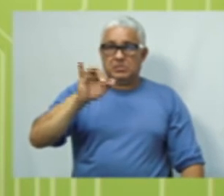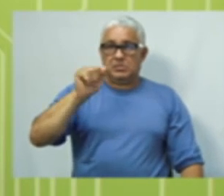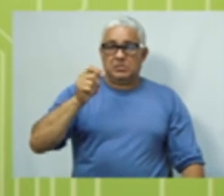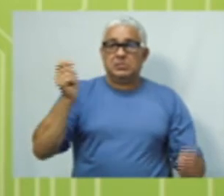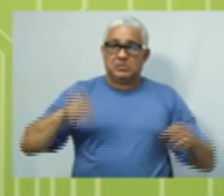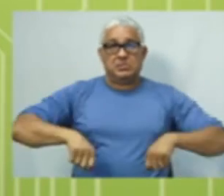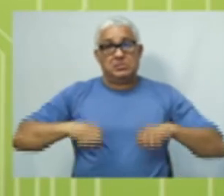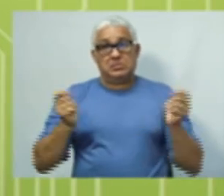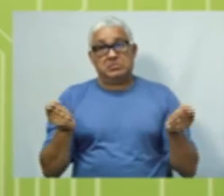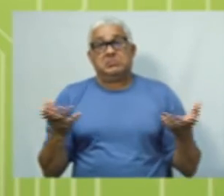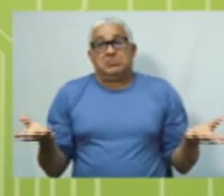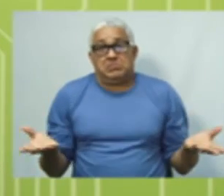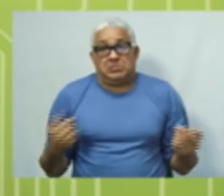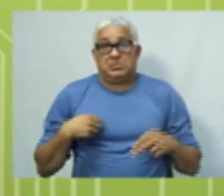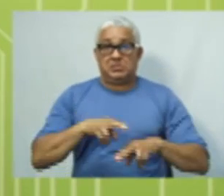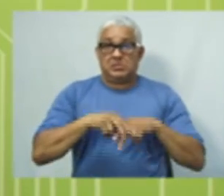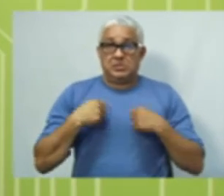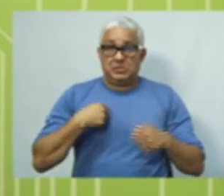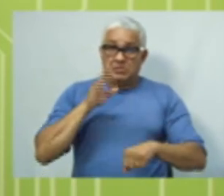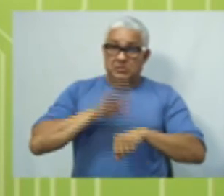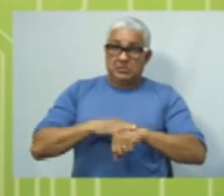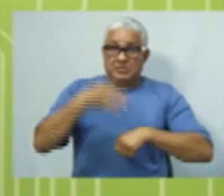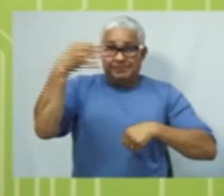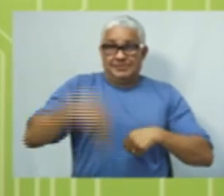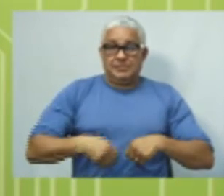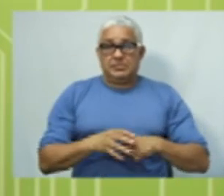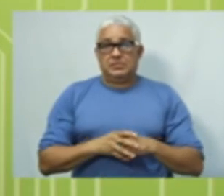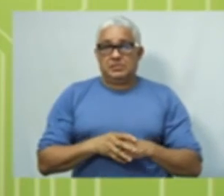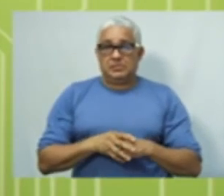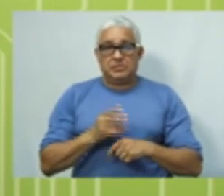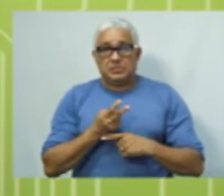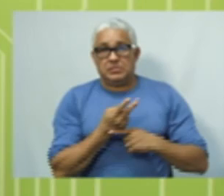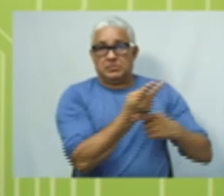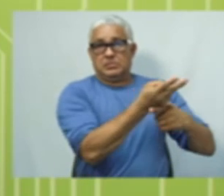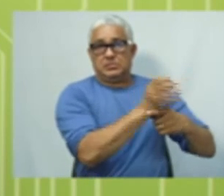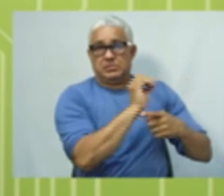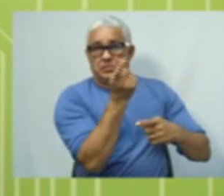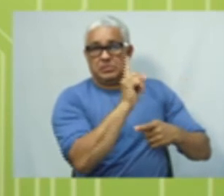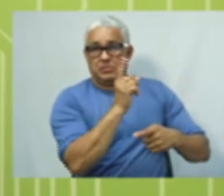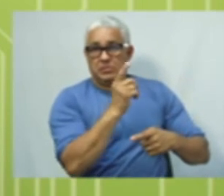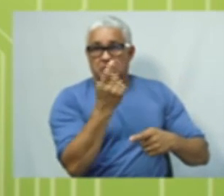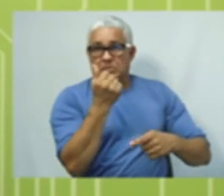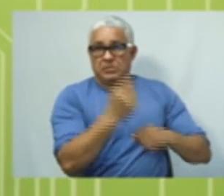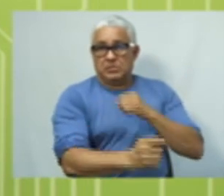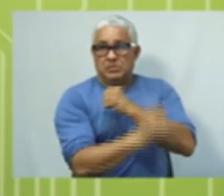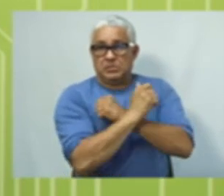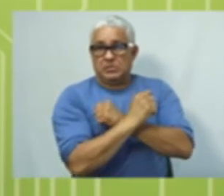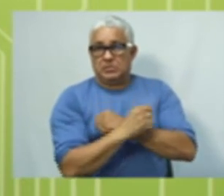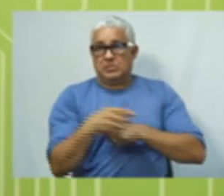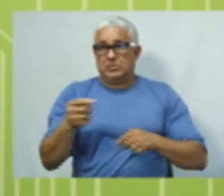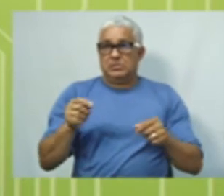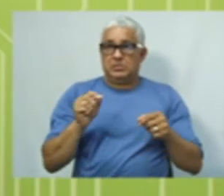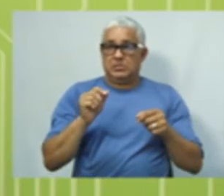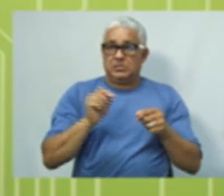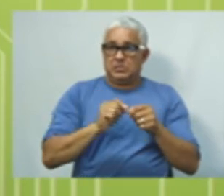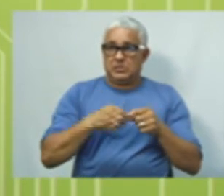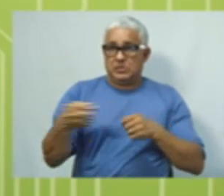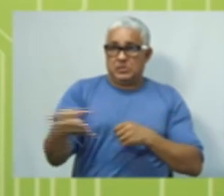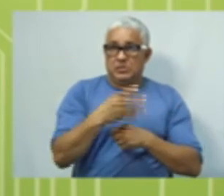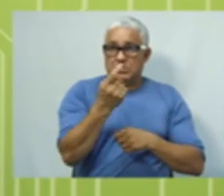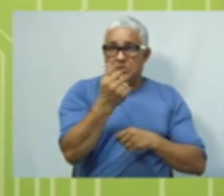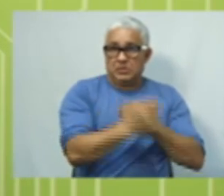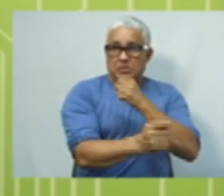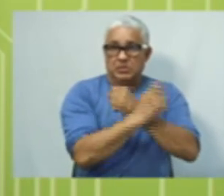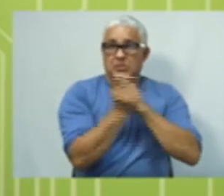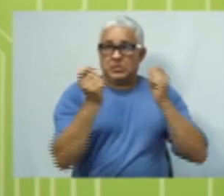é a partir dele que eu sei o momento certo para buscar ou não financiamentos, para fazer novos investimentos. Eu consigo ver a